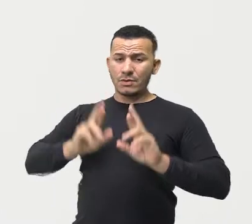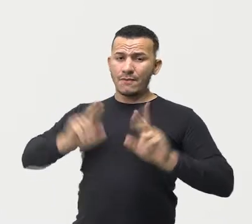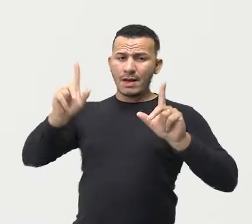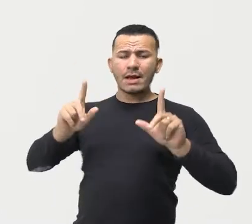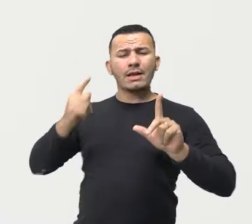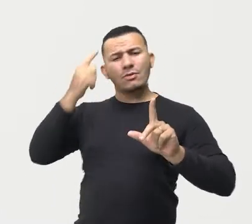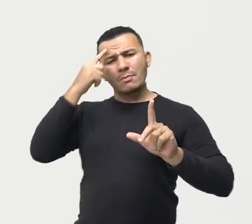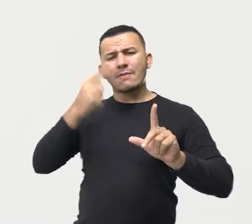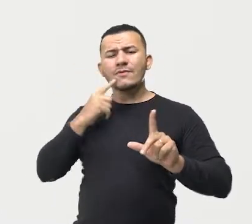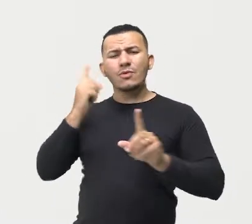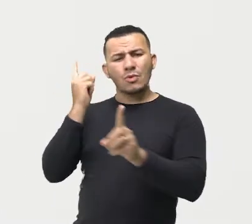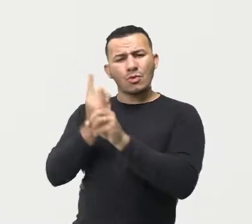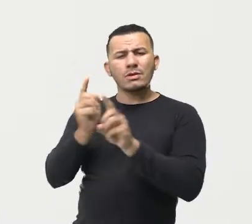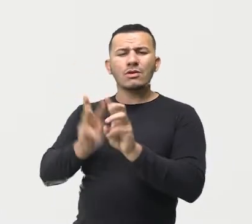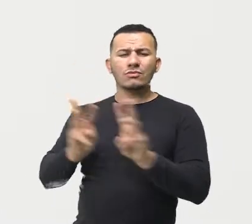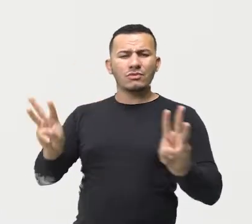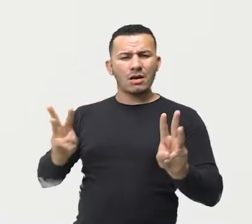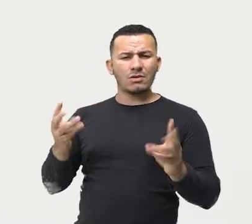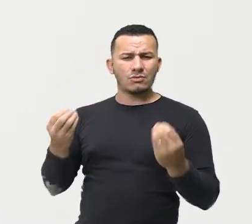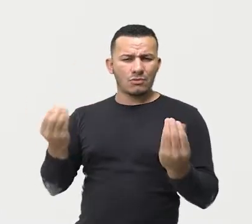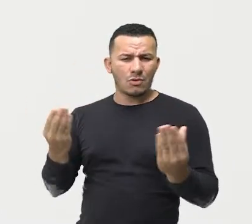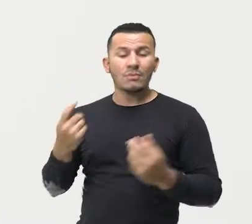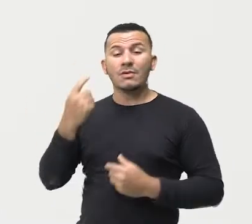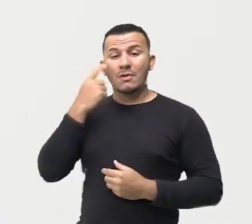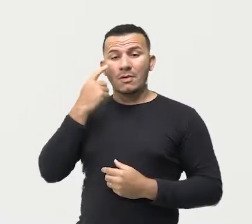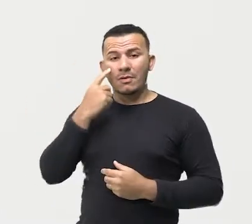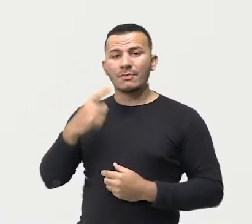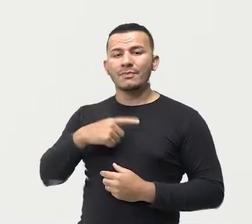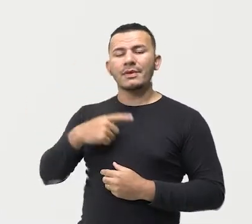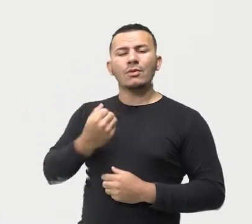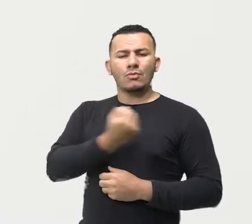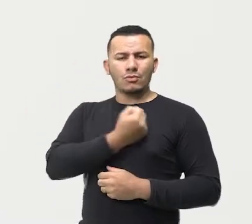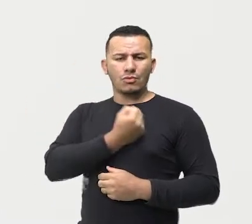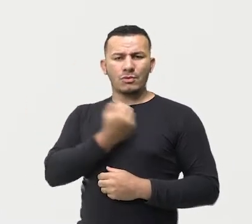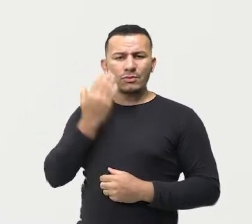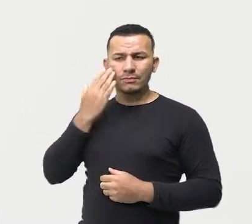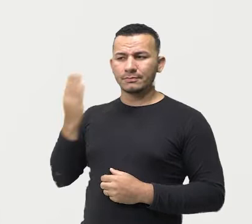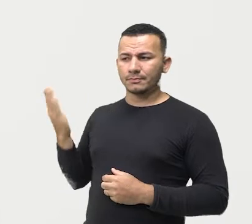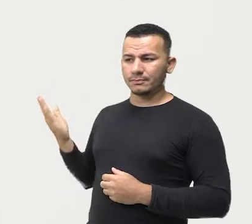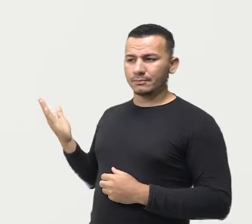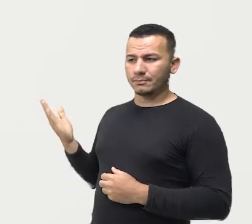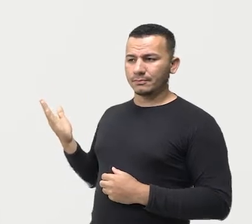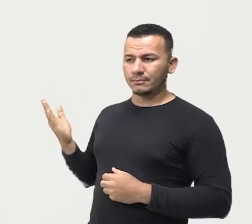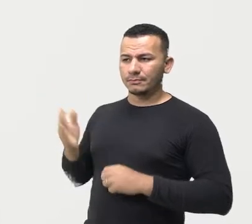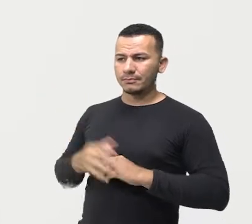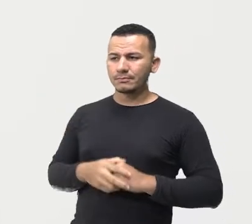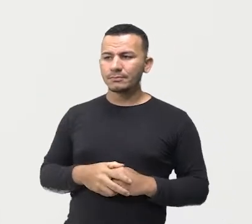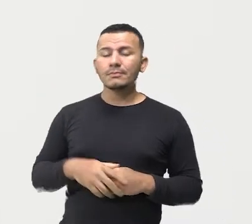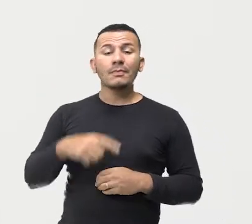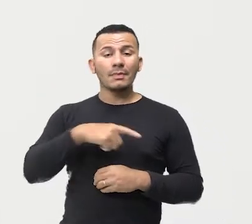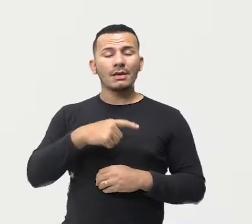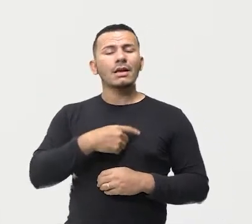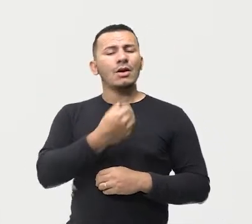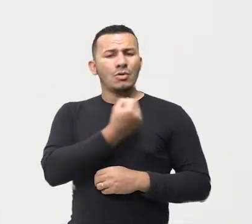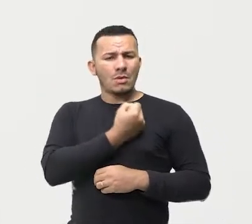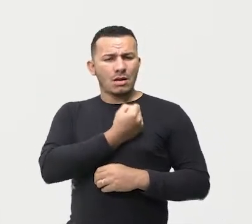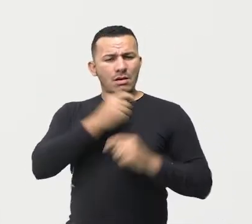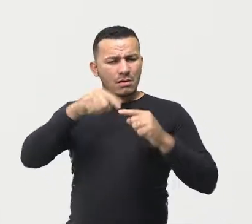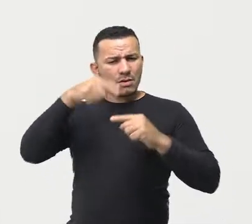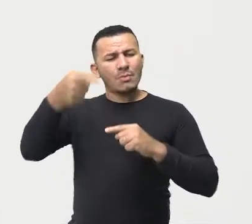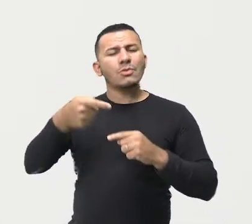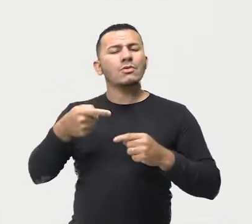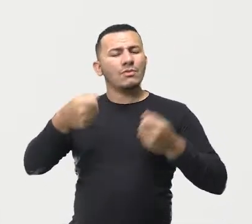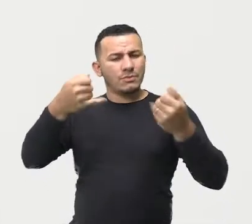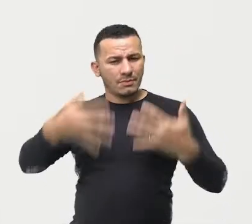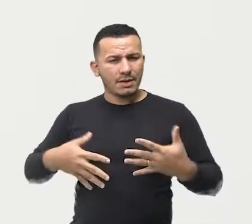site tem uma identificação esse de observa em que é uma numeração o OK daqui a pouco a gente vai entender quando a gente